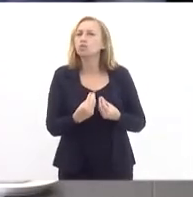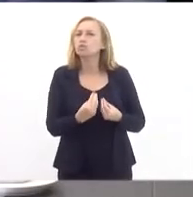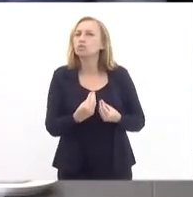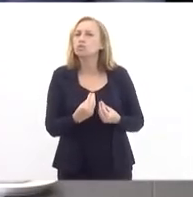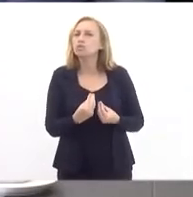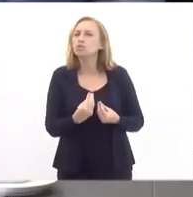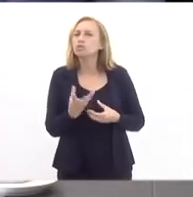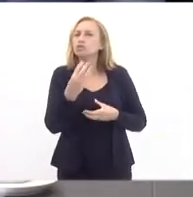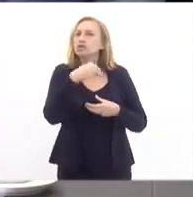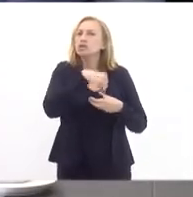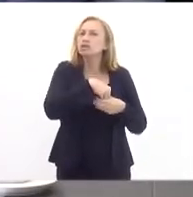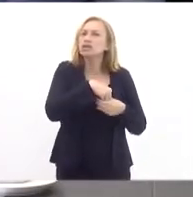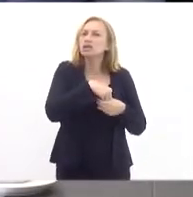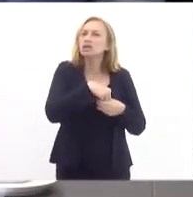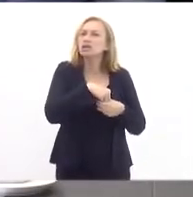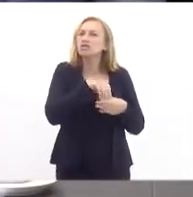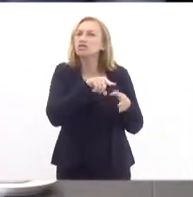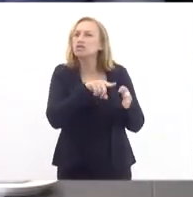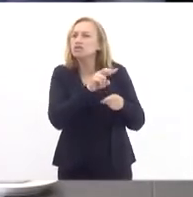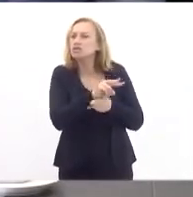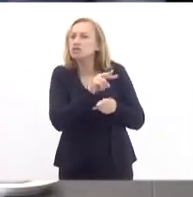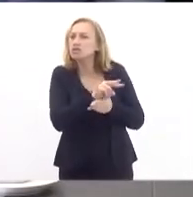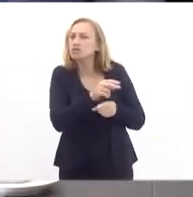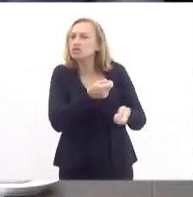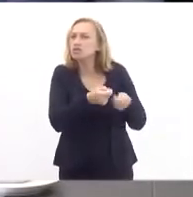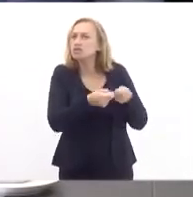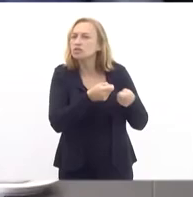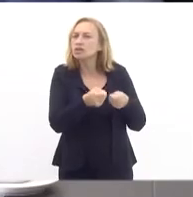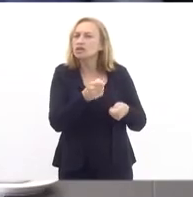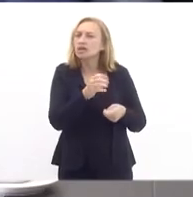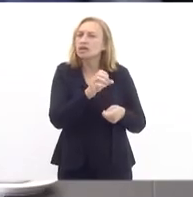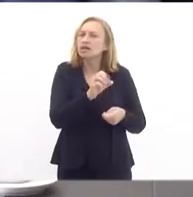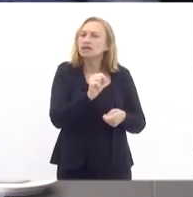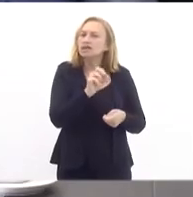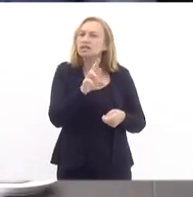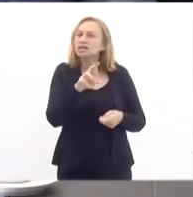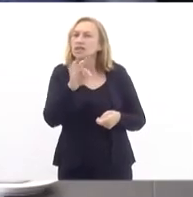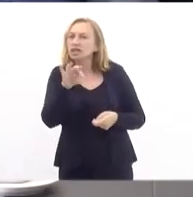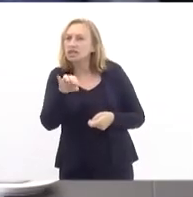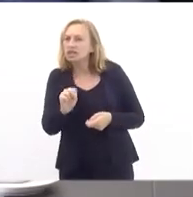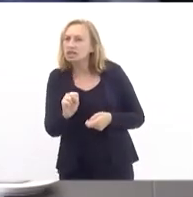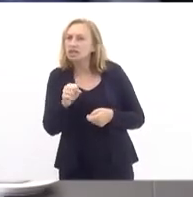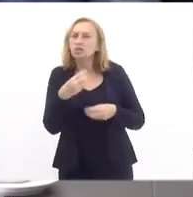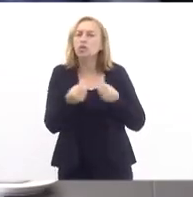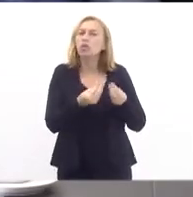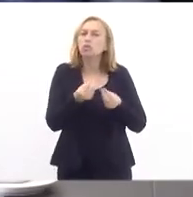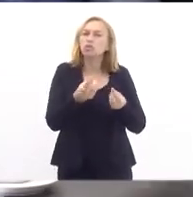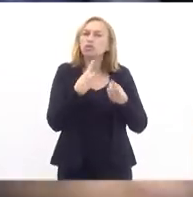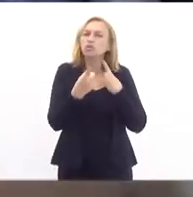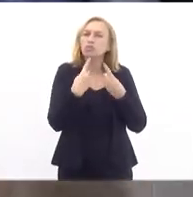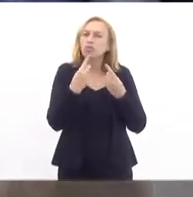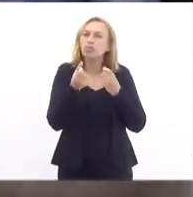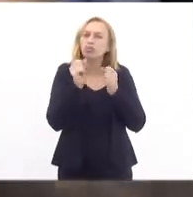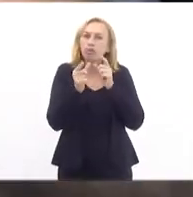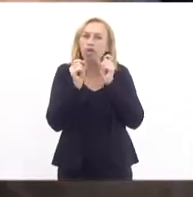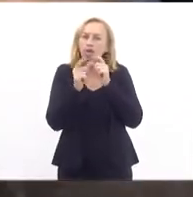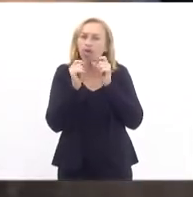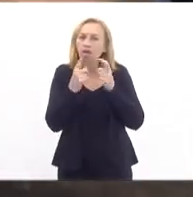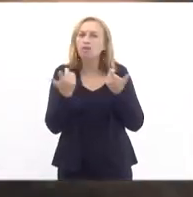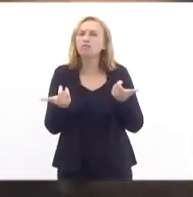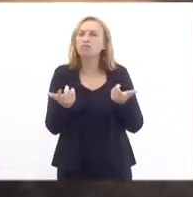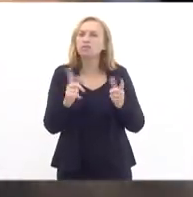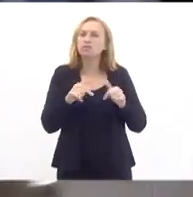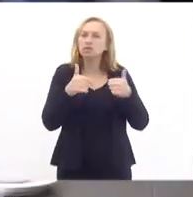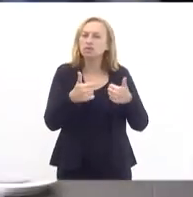procedimento dentro da fins de fiscalização e controle da CETRANS? Tem as reclamações, os procedimentos para fins de aplicar